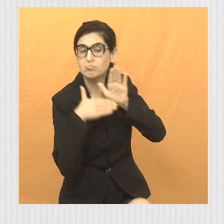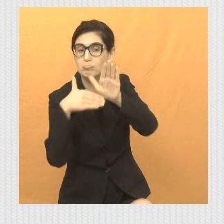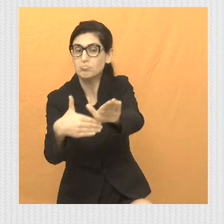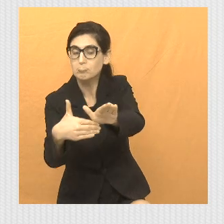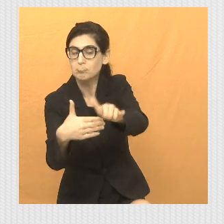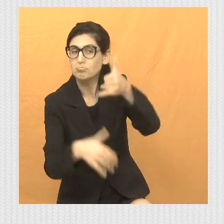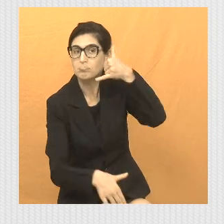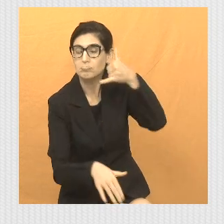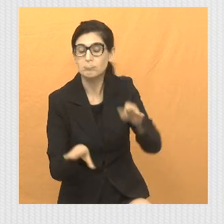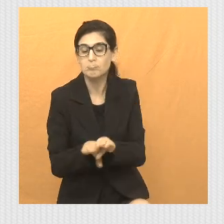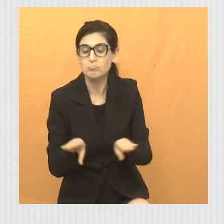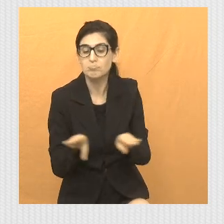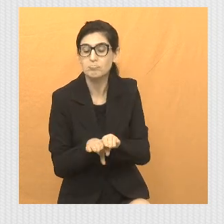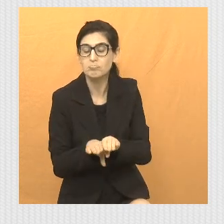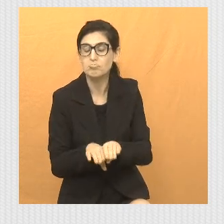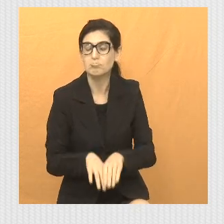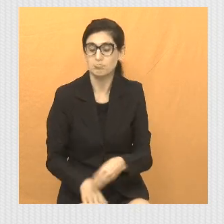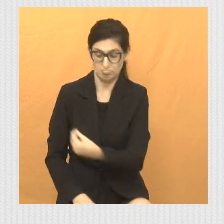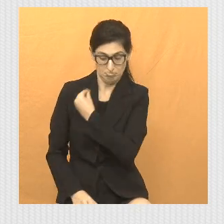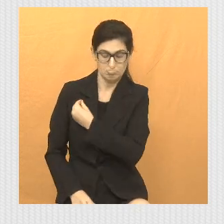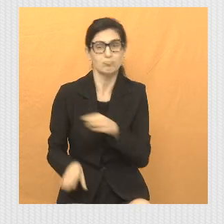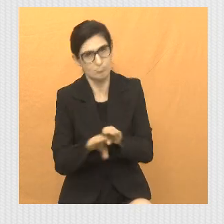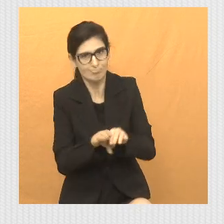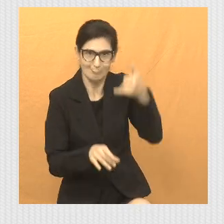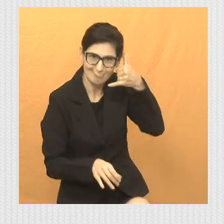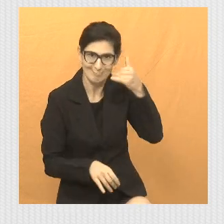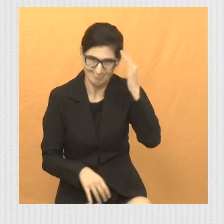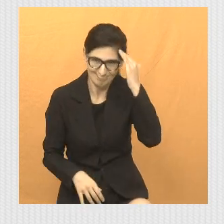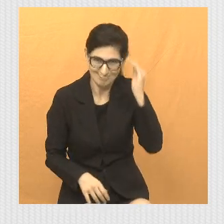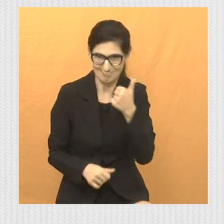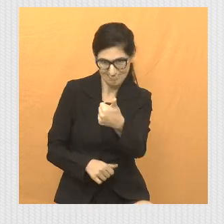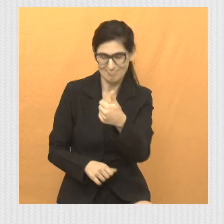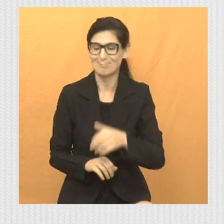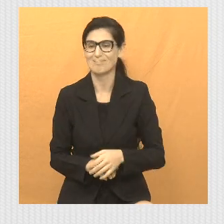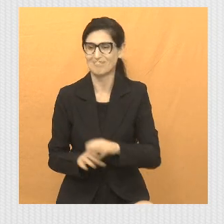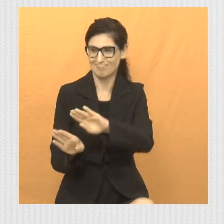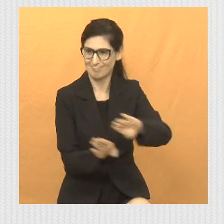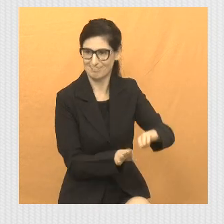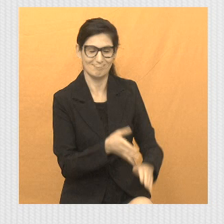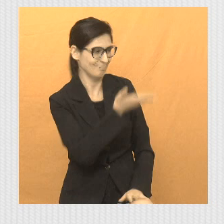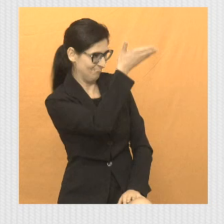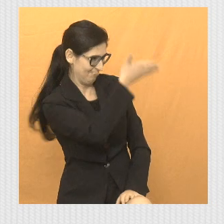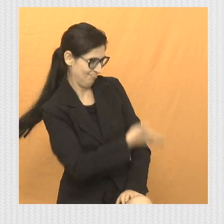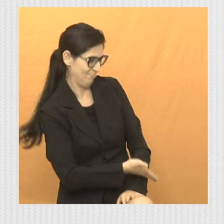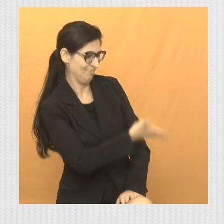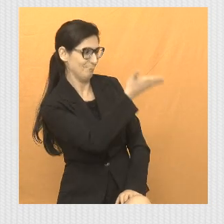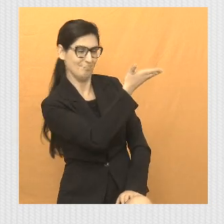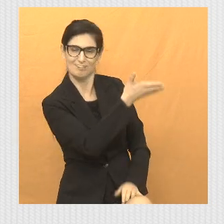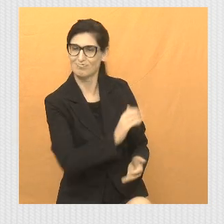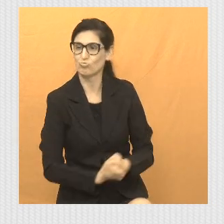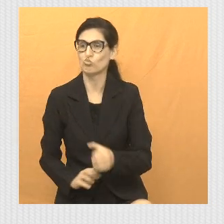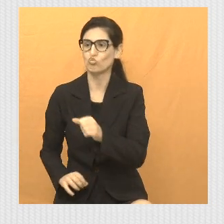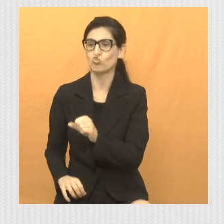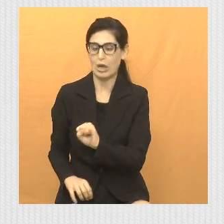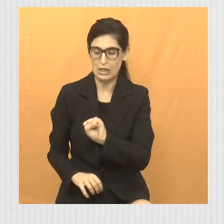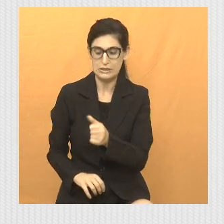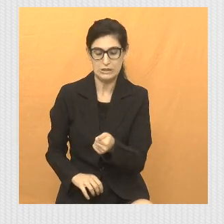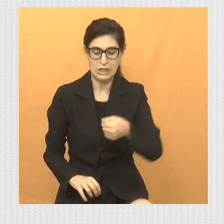O próximo quadro aponta, pode passar, para os dados do